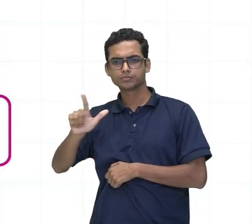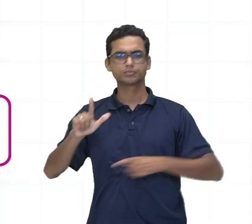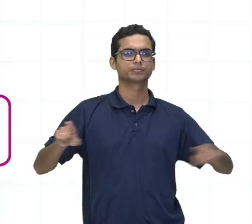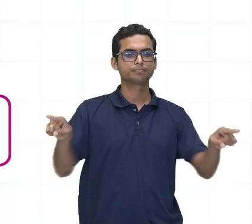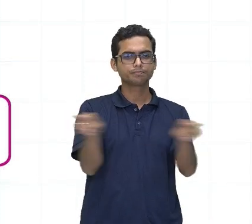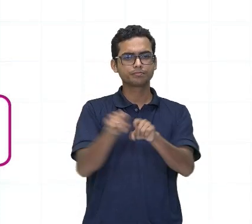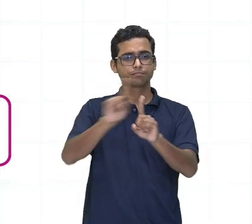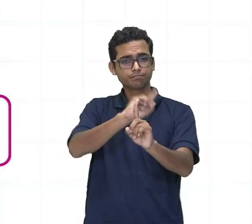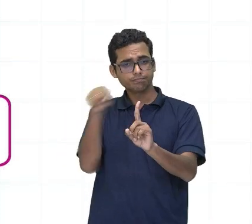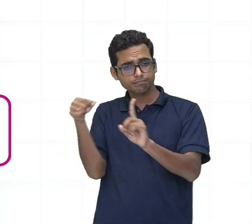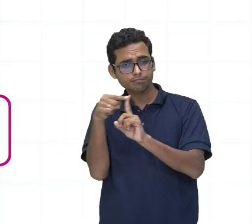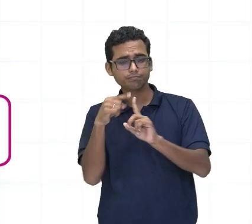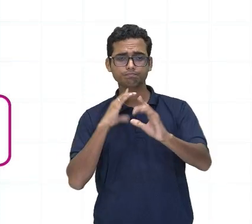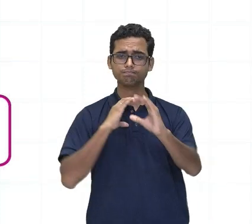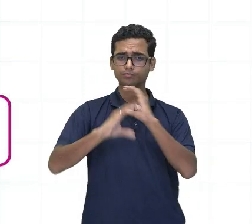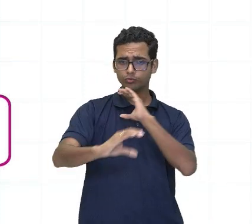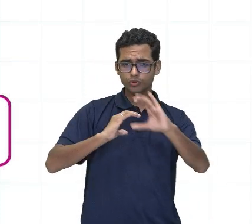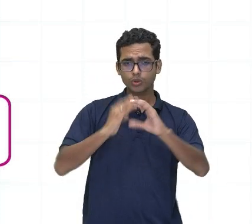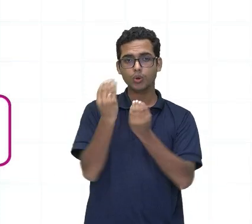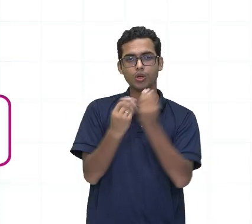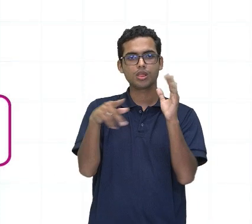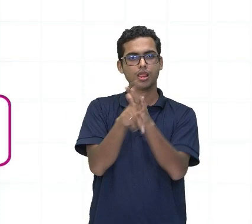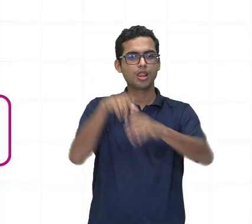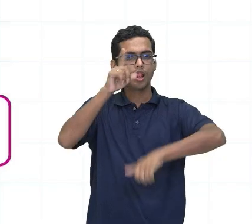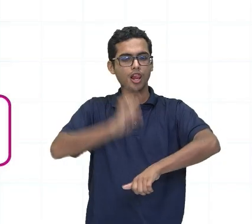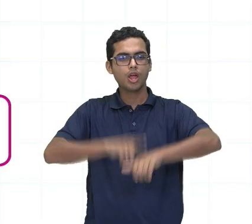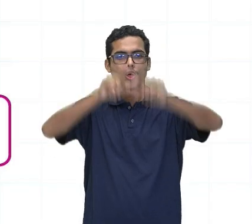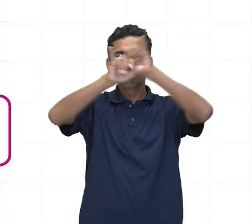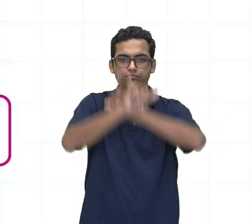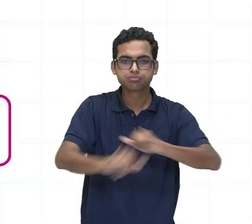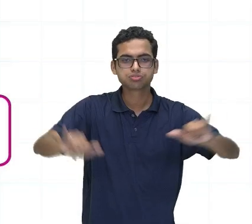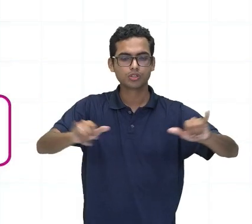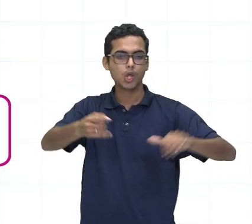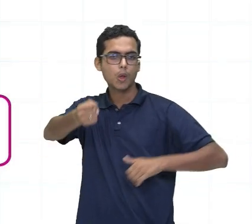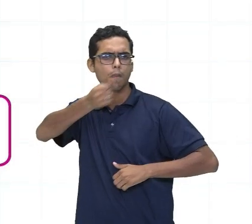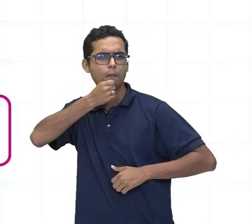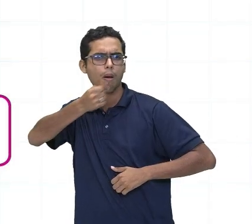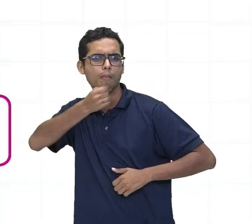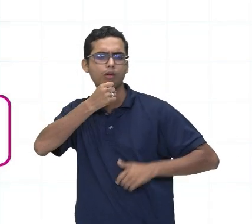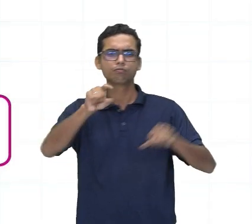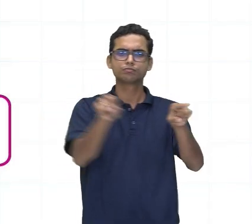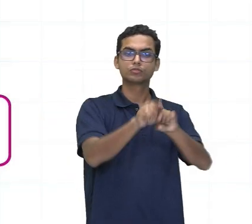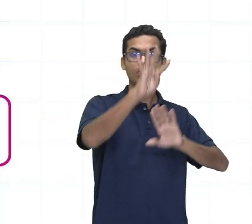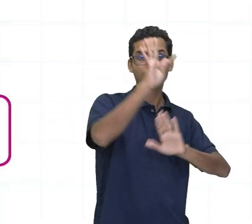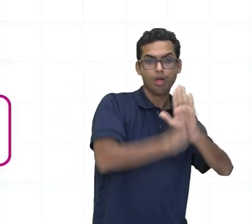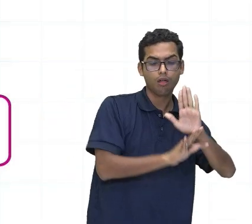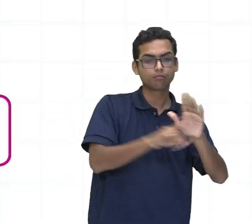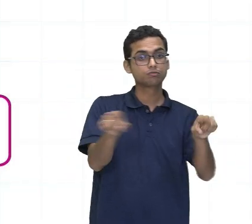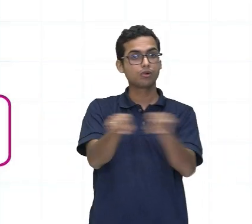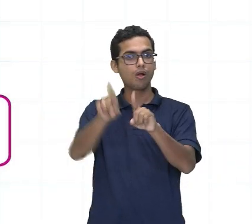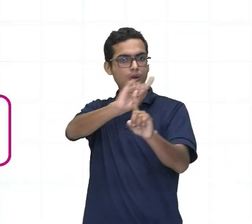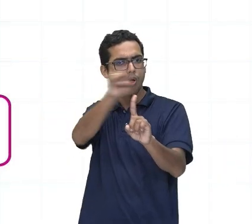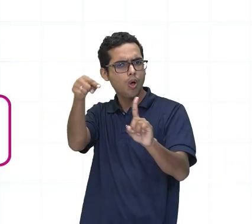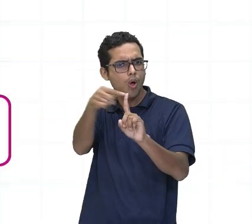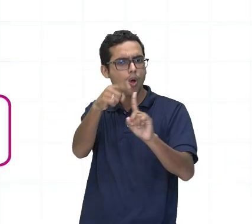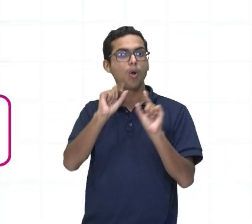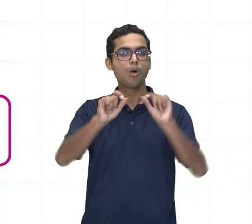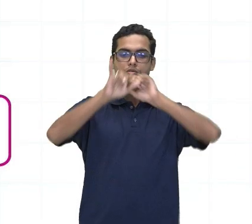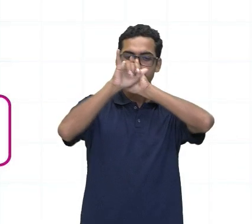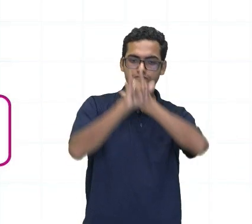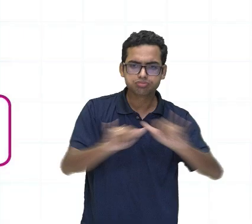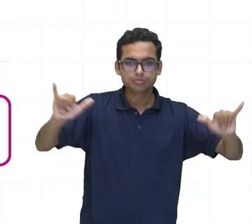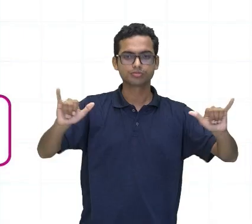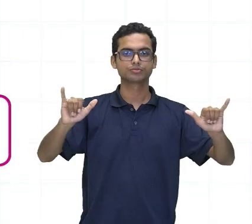e faz essa divulgação, seja através de reportagem ou de um texto, enfim, o objetivo aqui é divulgar,